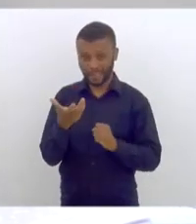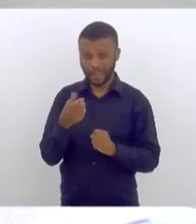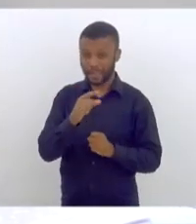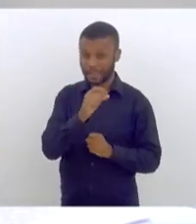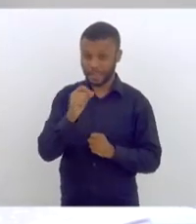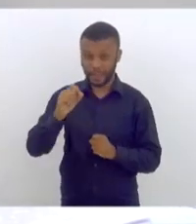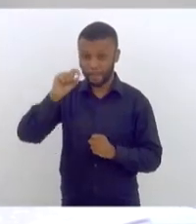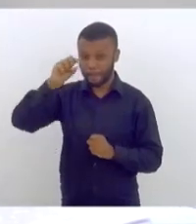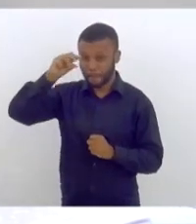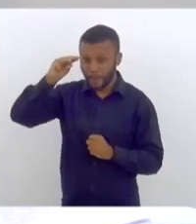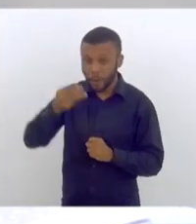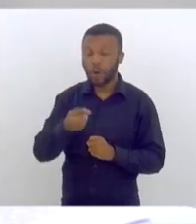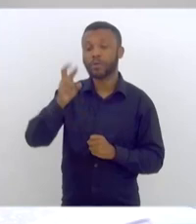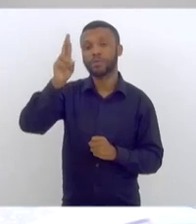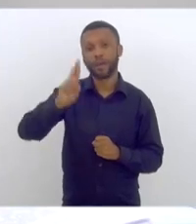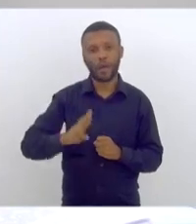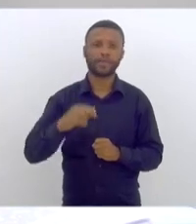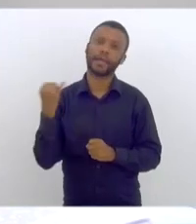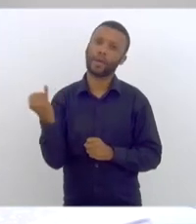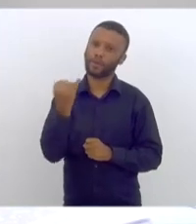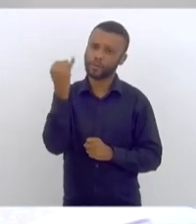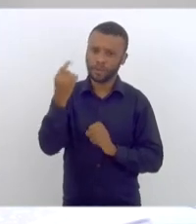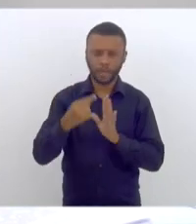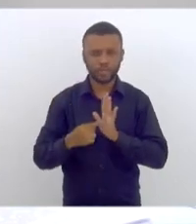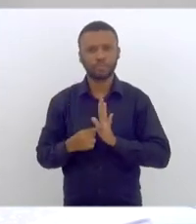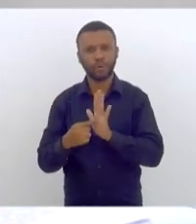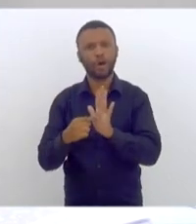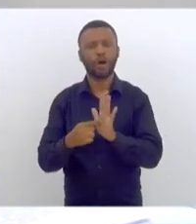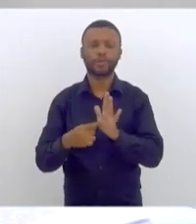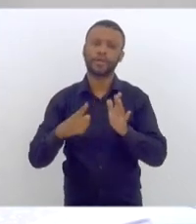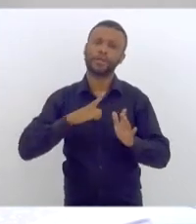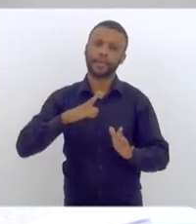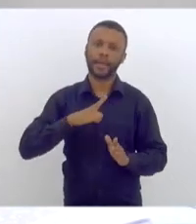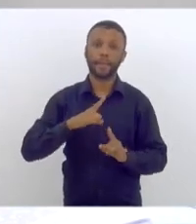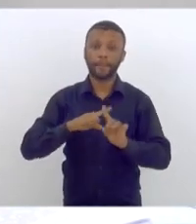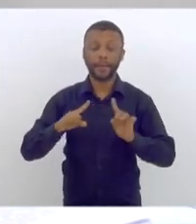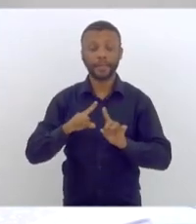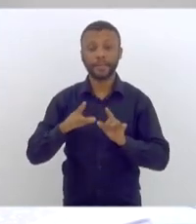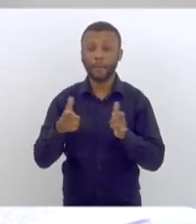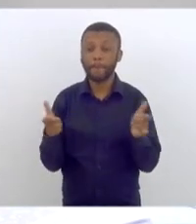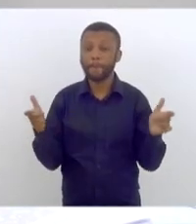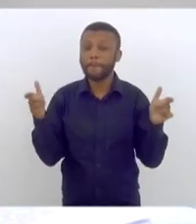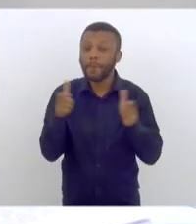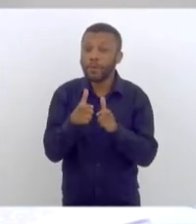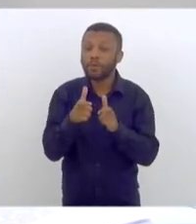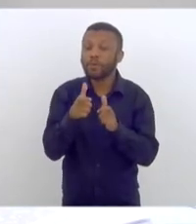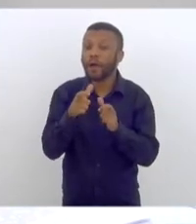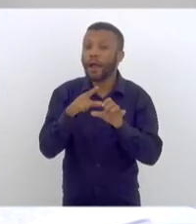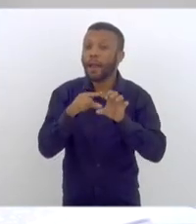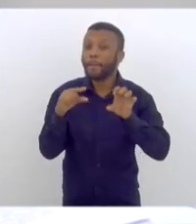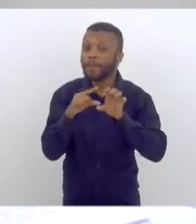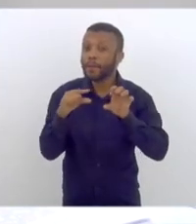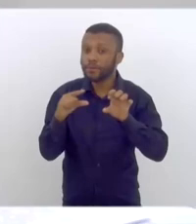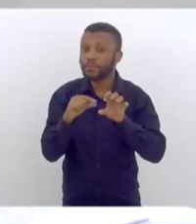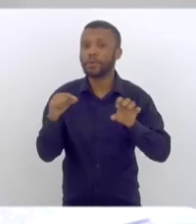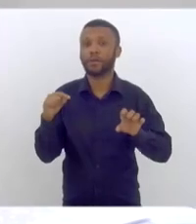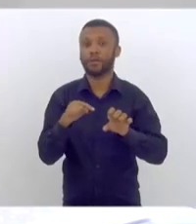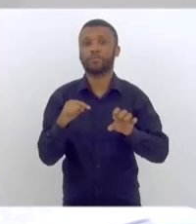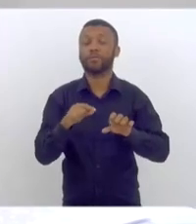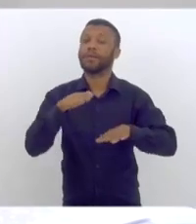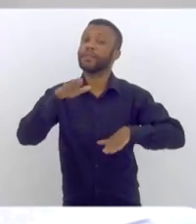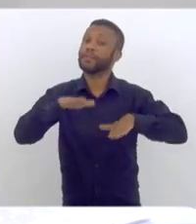emprestado que é importante que tenha também mas não é isso é o microempreendimento então talvez